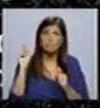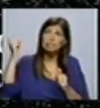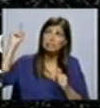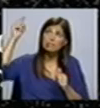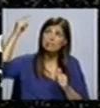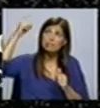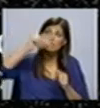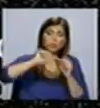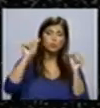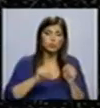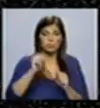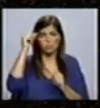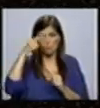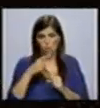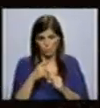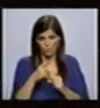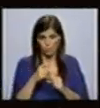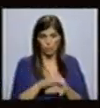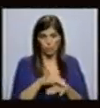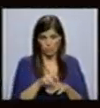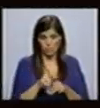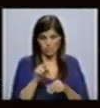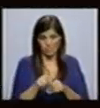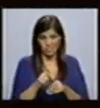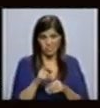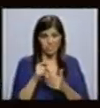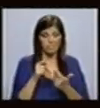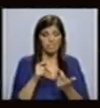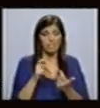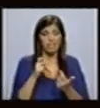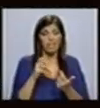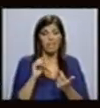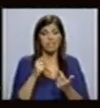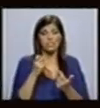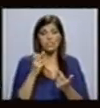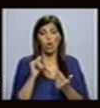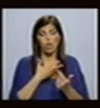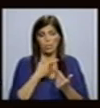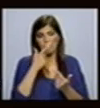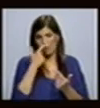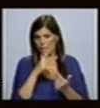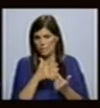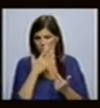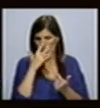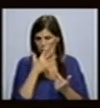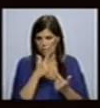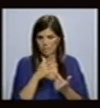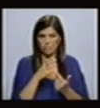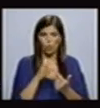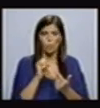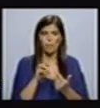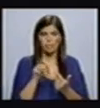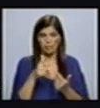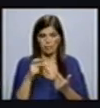do sistema solar. E, portanto, este asteroide parecia, de facto, algo muito parecido com um cometa. Ora, a notícia agora desta semana é